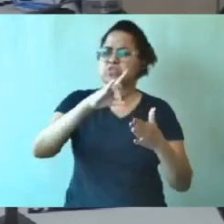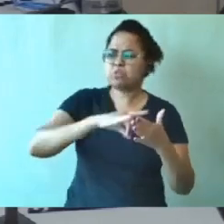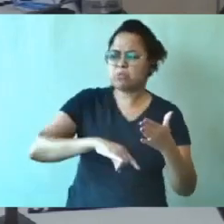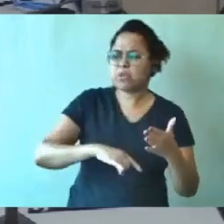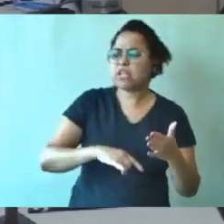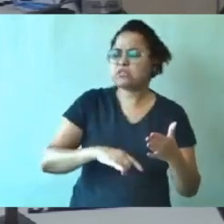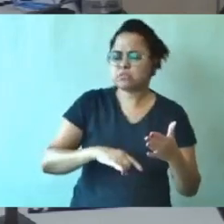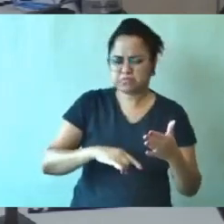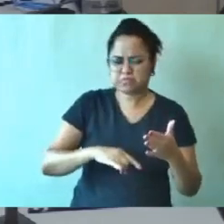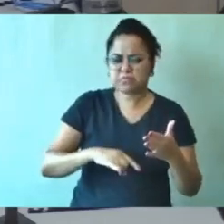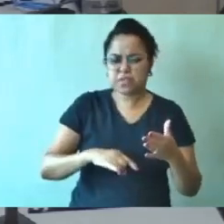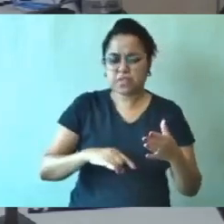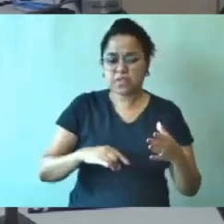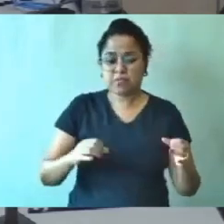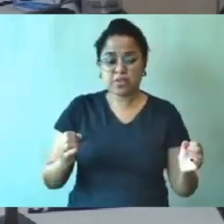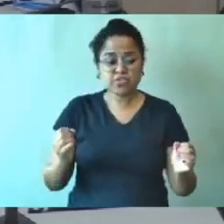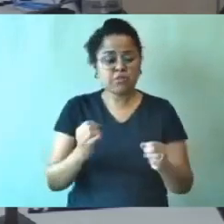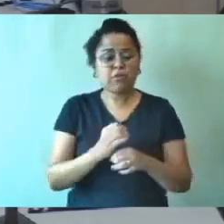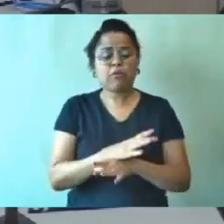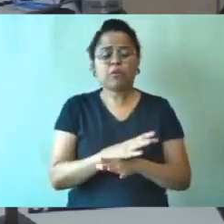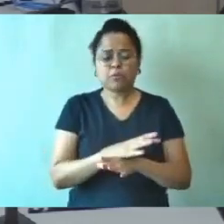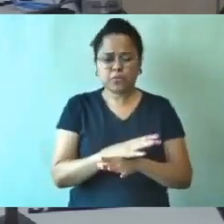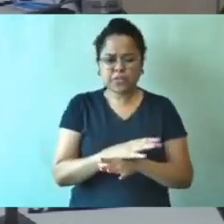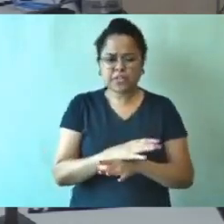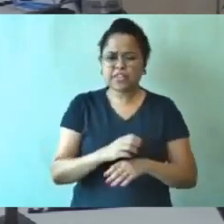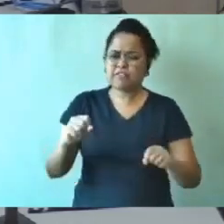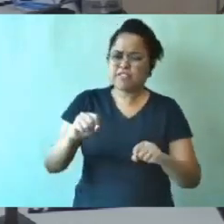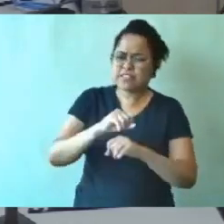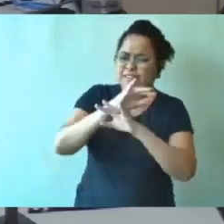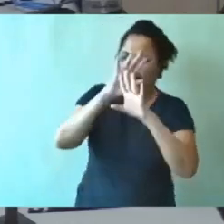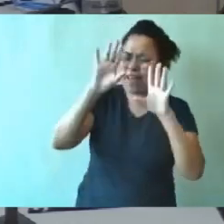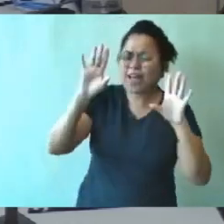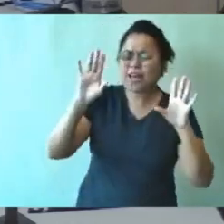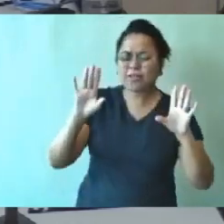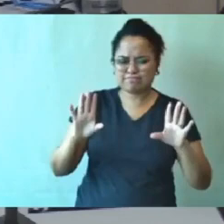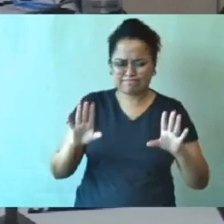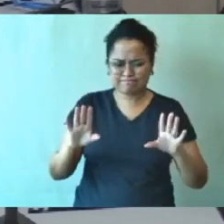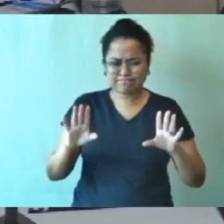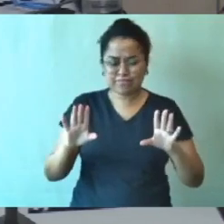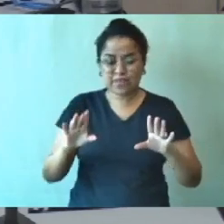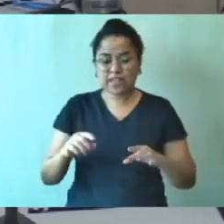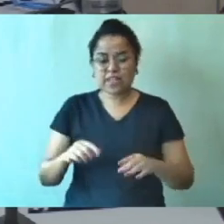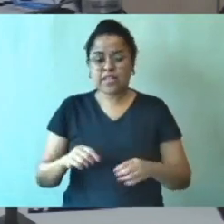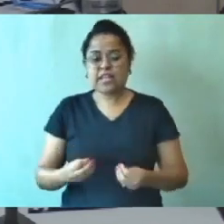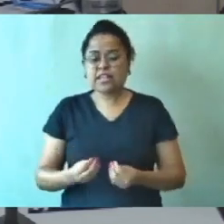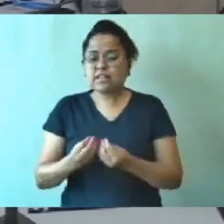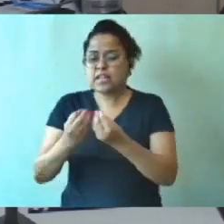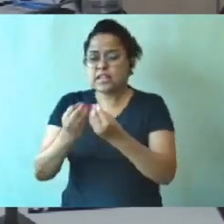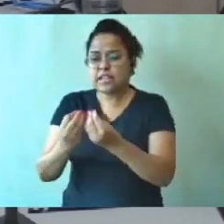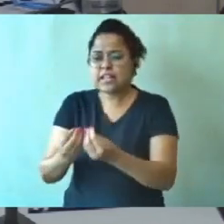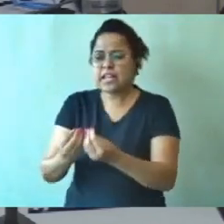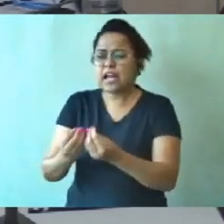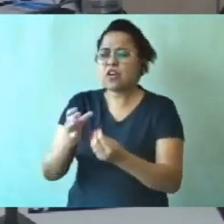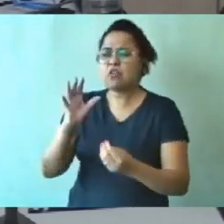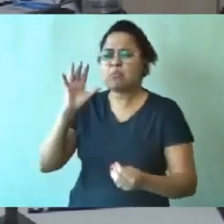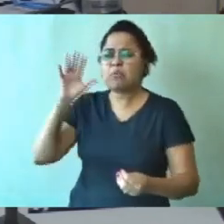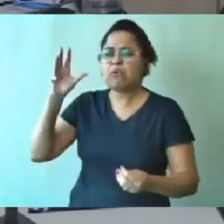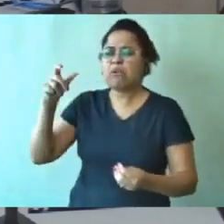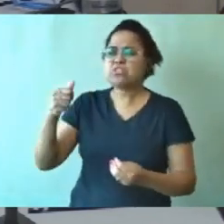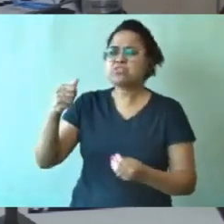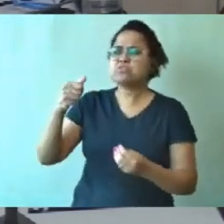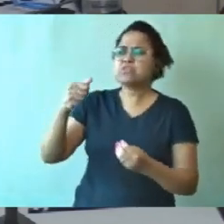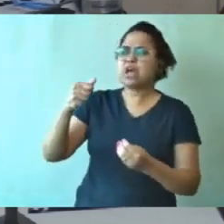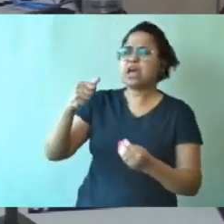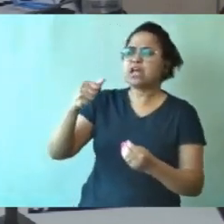nosso propósito é, tudo tem que ficar claro e transparente e a gente precisa de entregar isso como resultado, obviamente, para a população, que fizemos o